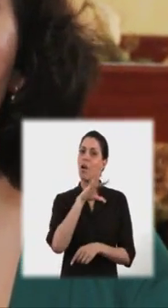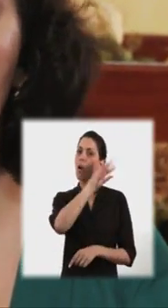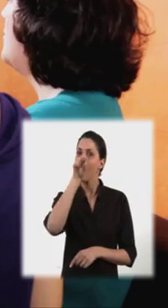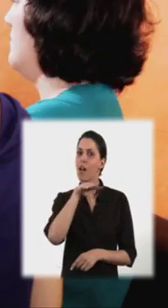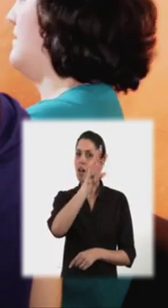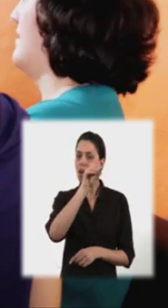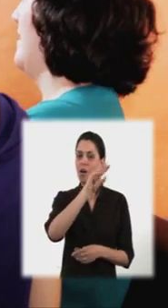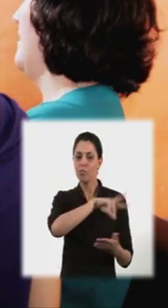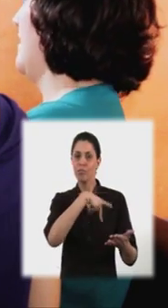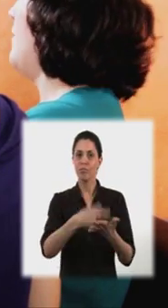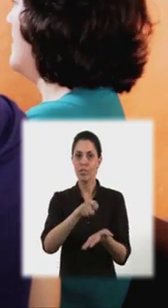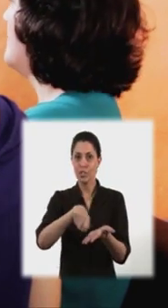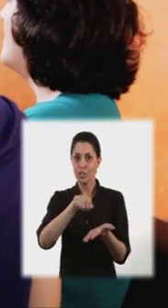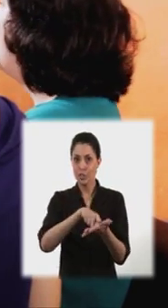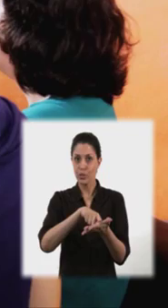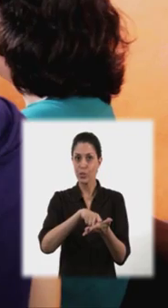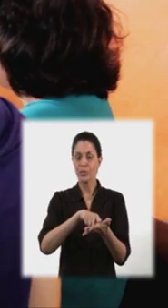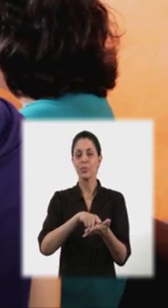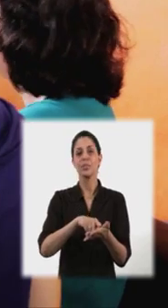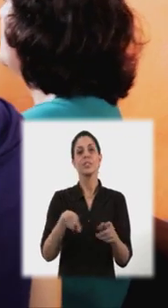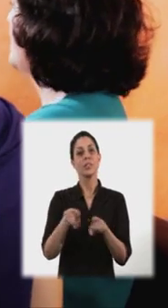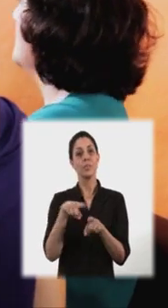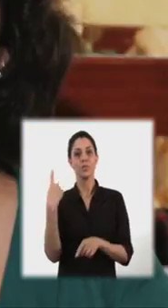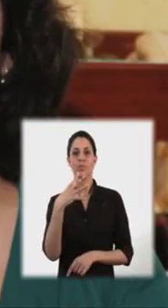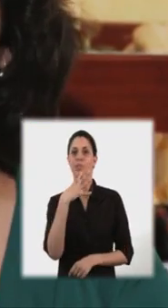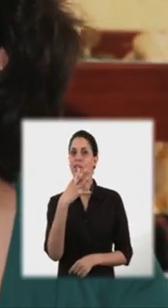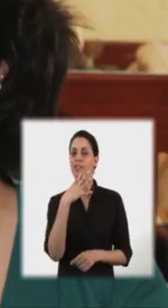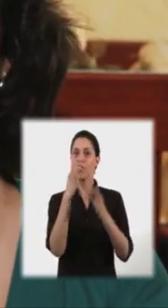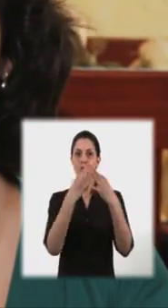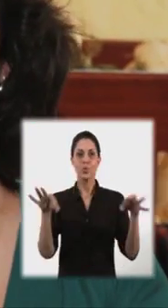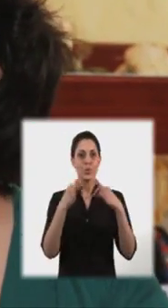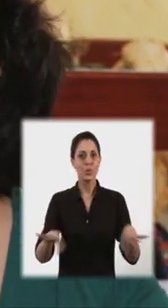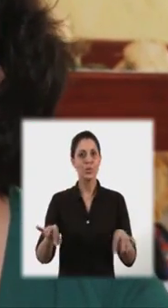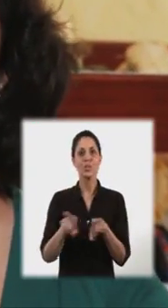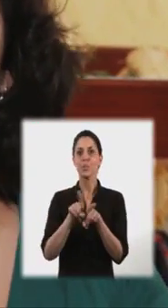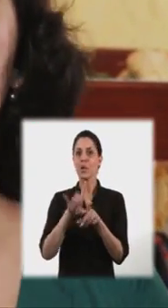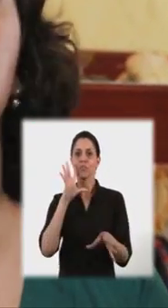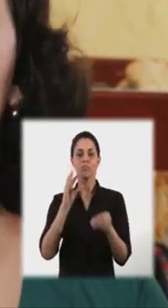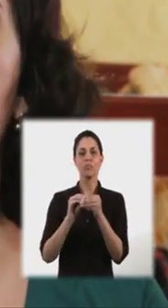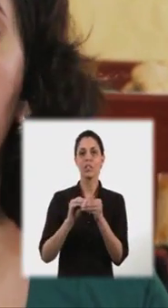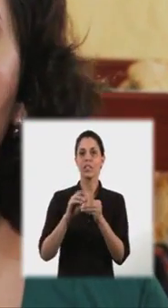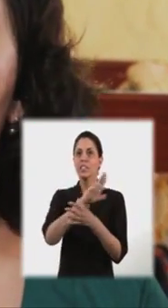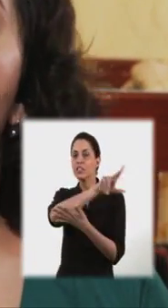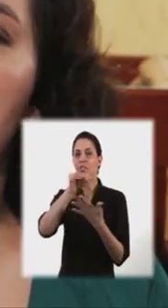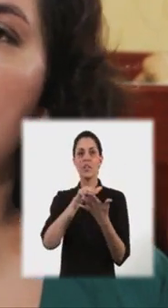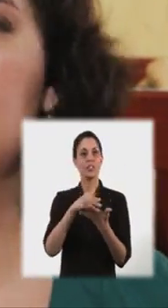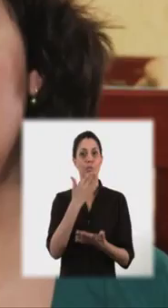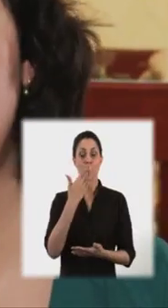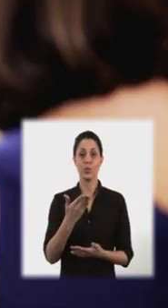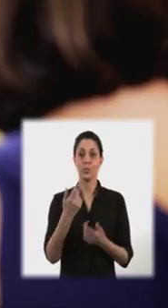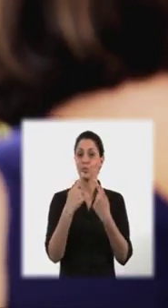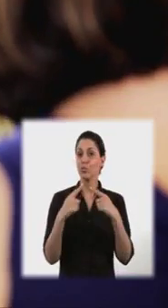as estruturas e reconhecermos a diversidade de gêneros textuais que existe na sociedade e a função social que eles têm, a